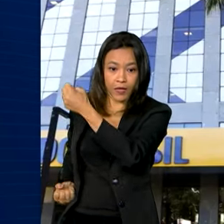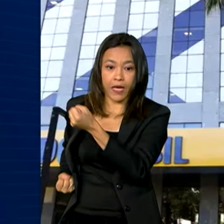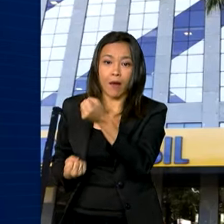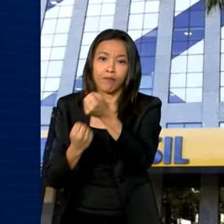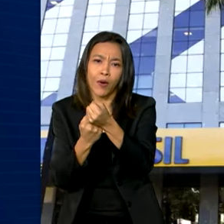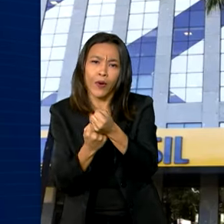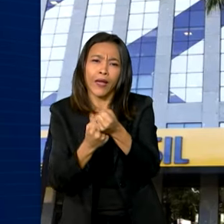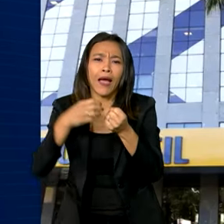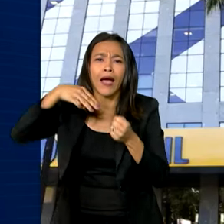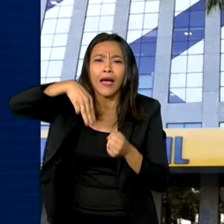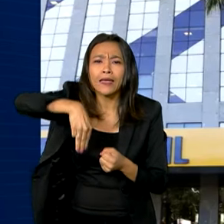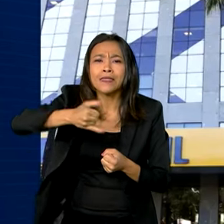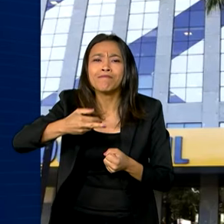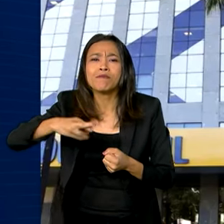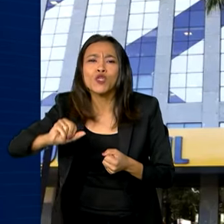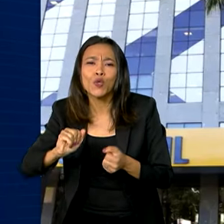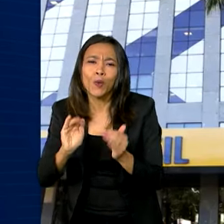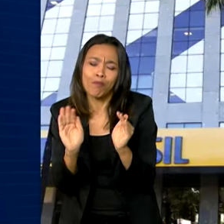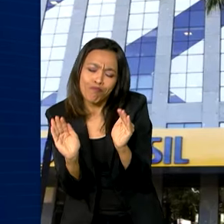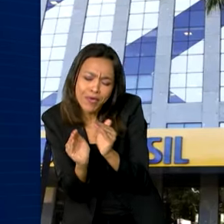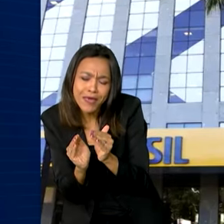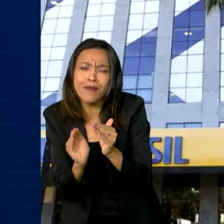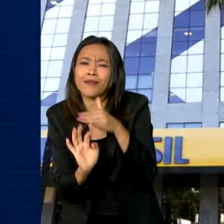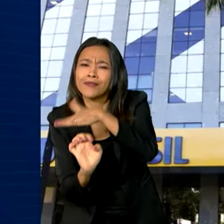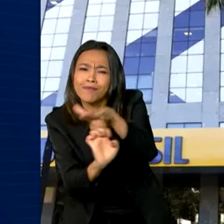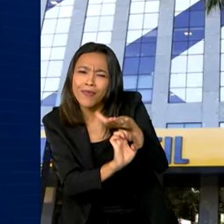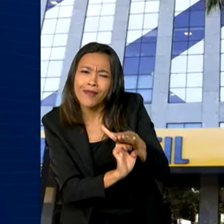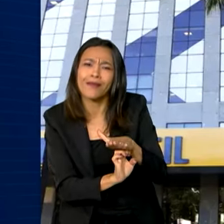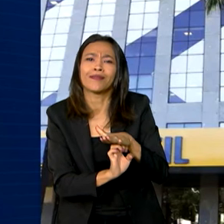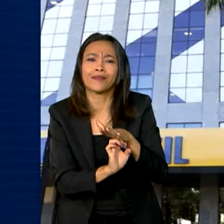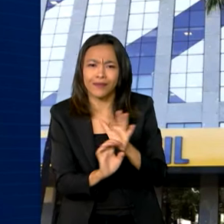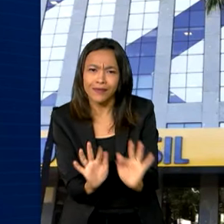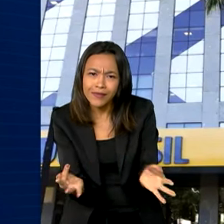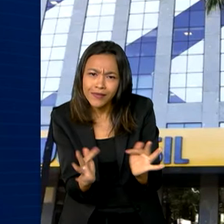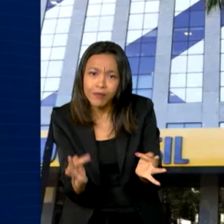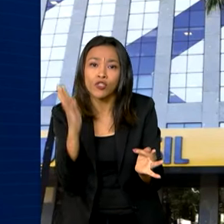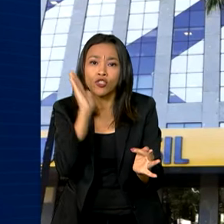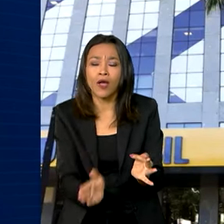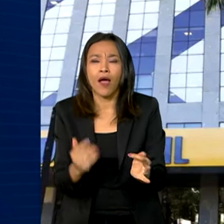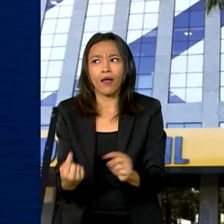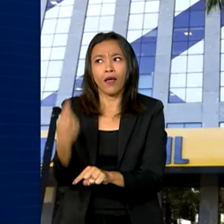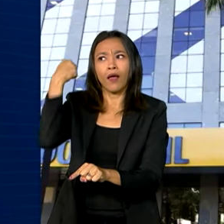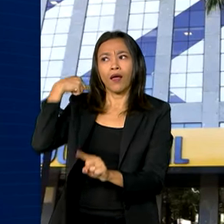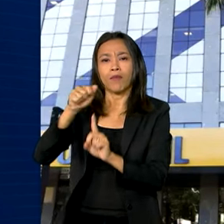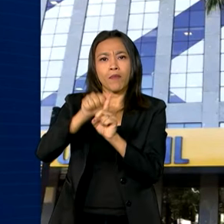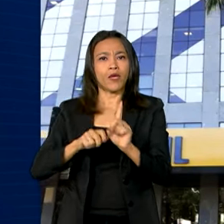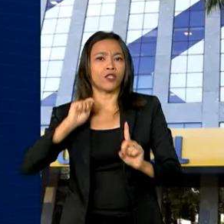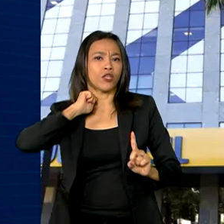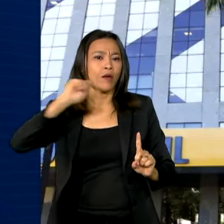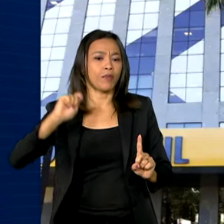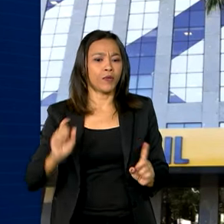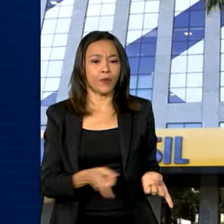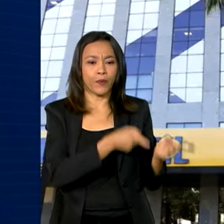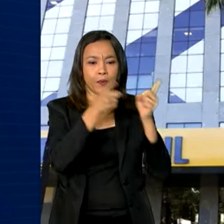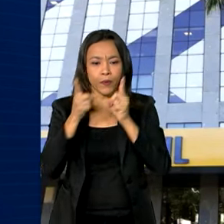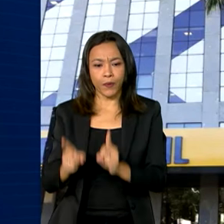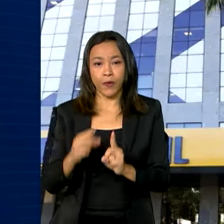às Microempresas e Empresas de Pequeno Porte, foram liberados desde abril